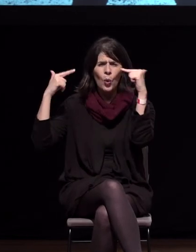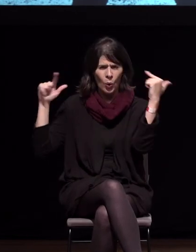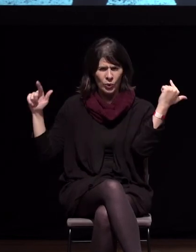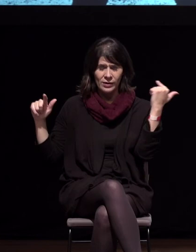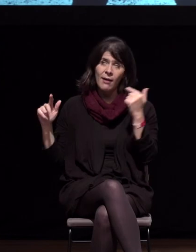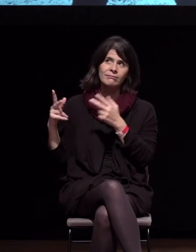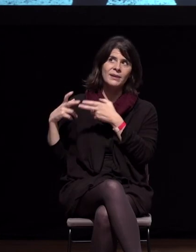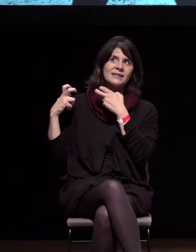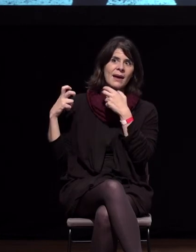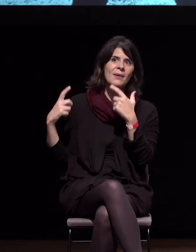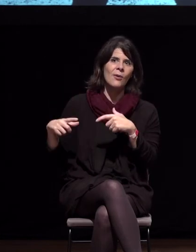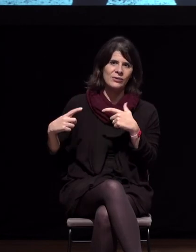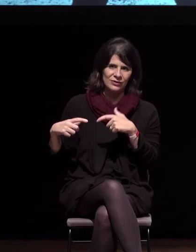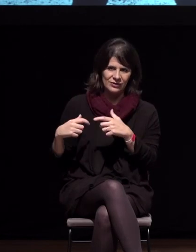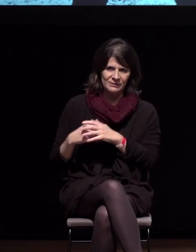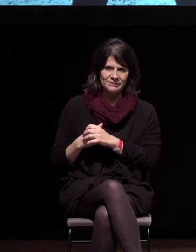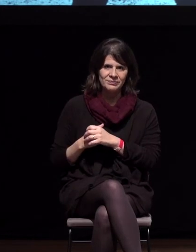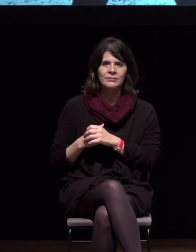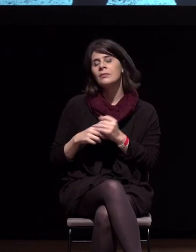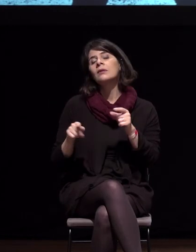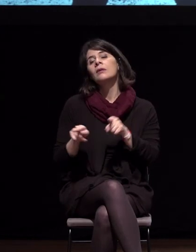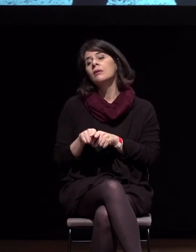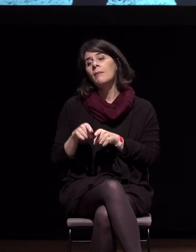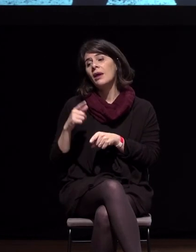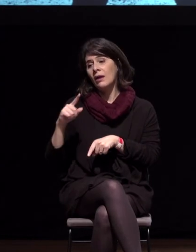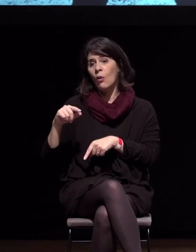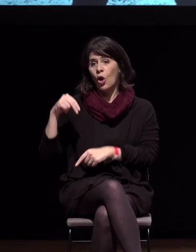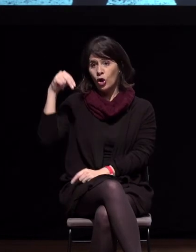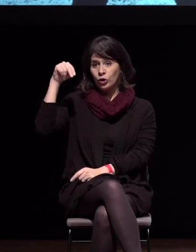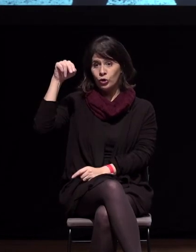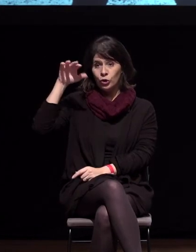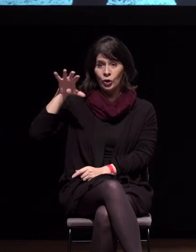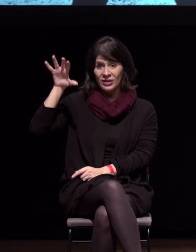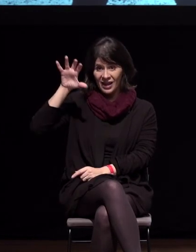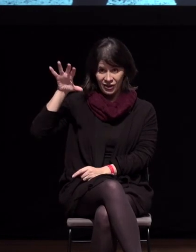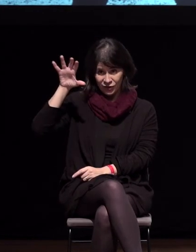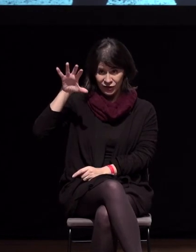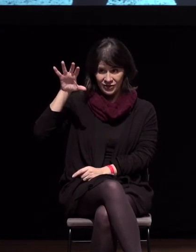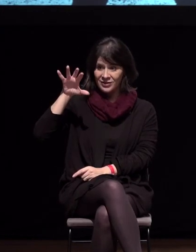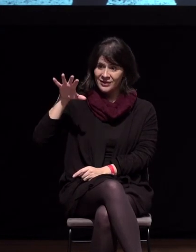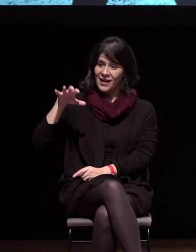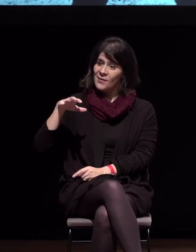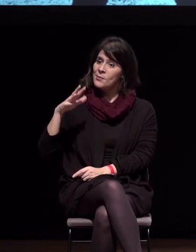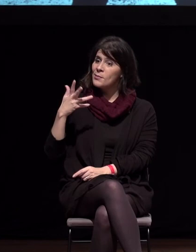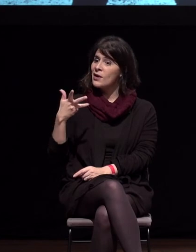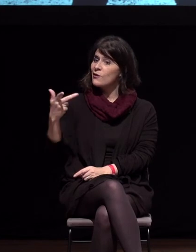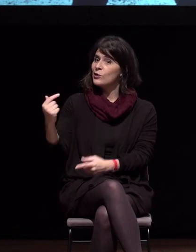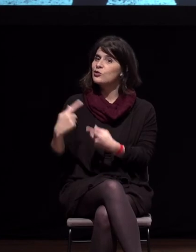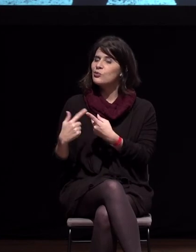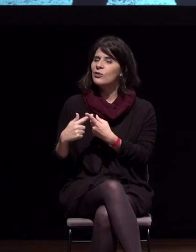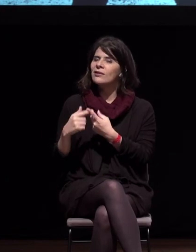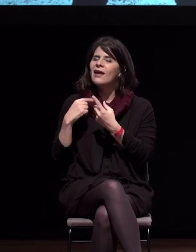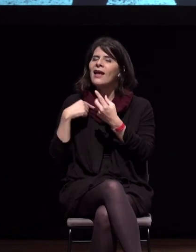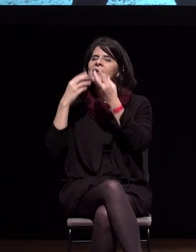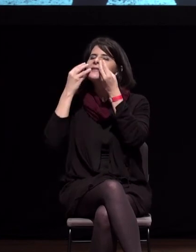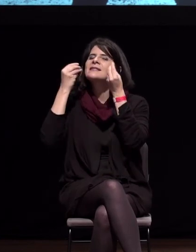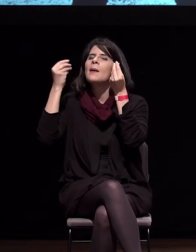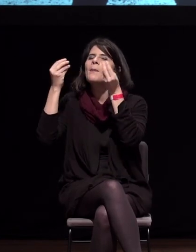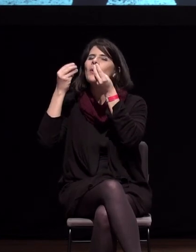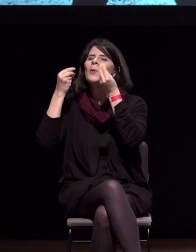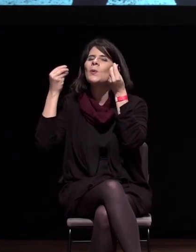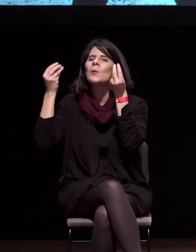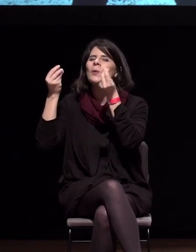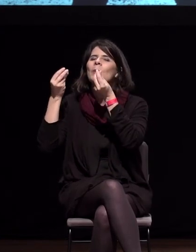ser nordestino é maravilhoso, porque a gente conta tanto sobre os sabores do Brasil quando a gente visita o